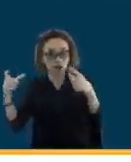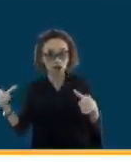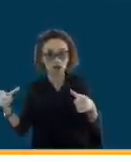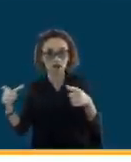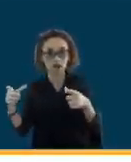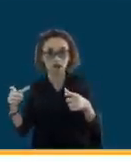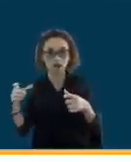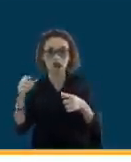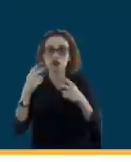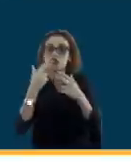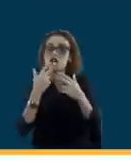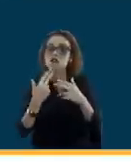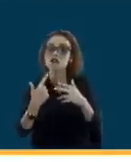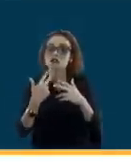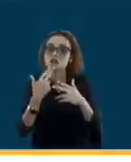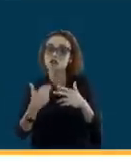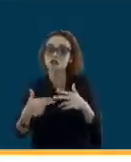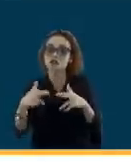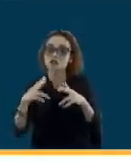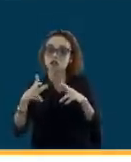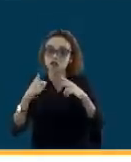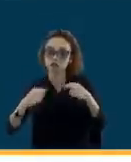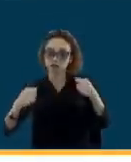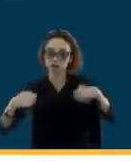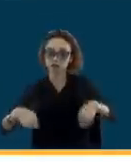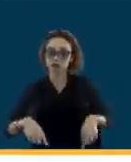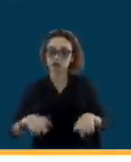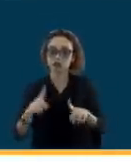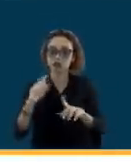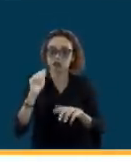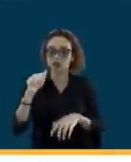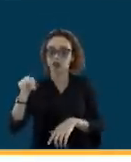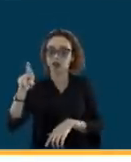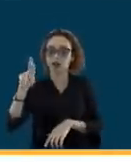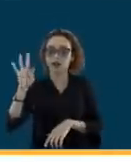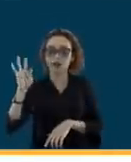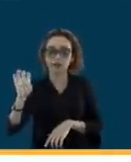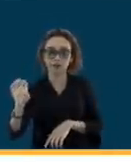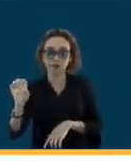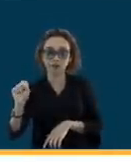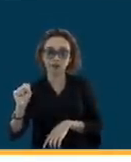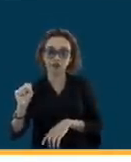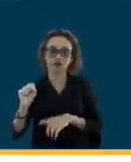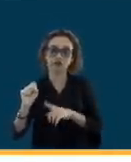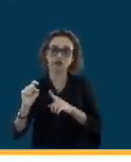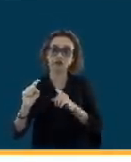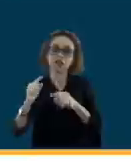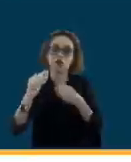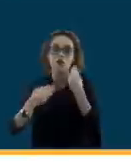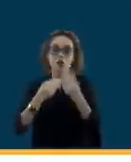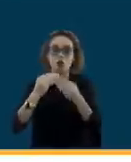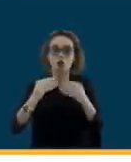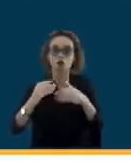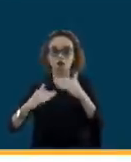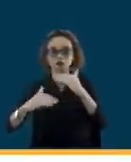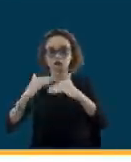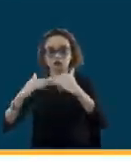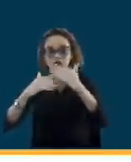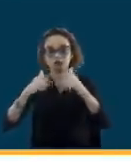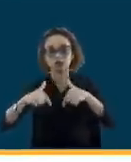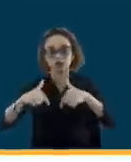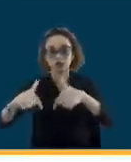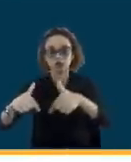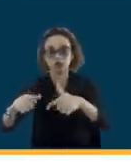linguagens artísticas. Isso é importante também, a gente saber desenvolver as ações. A música